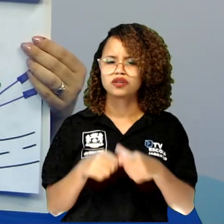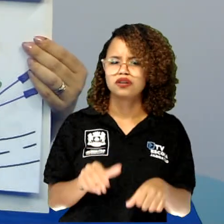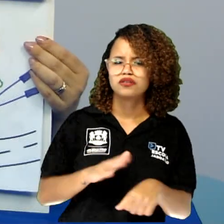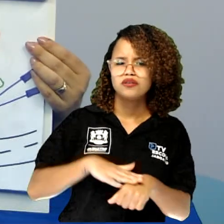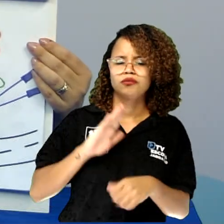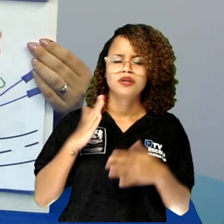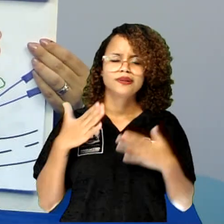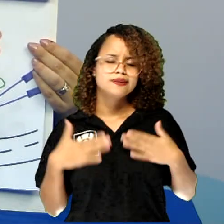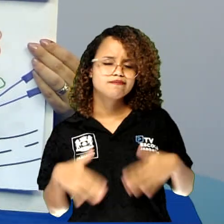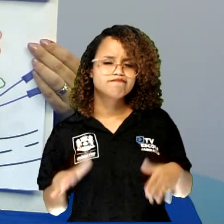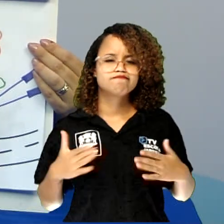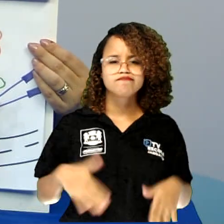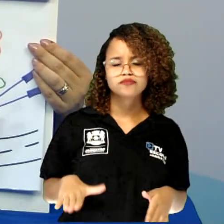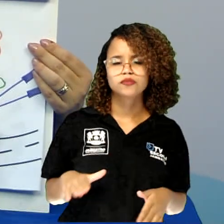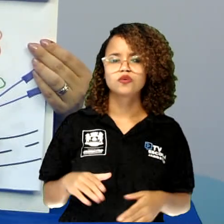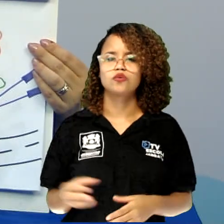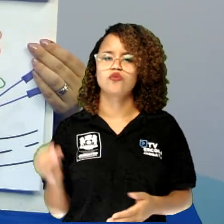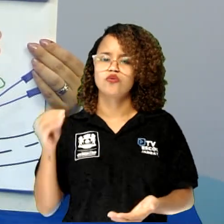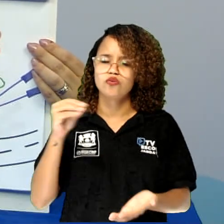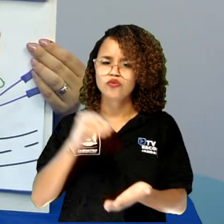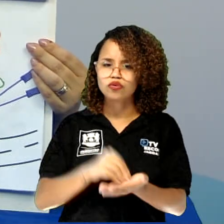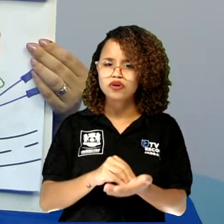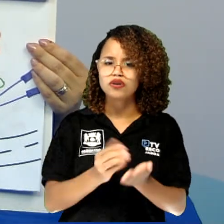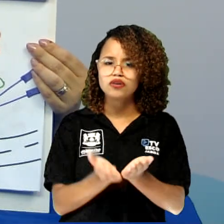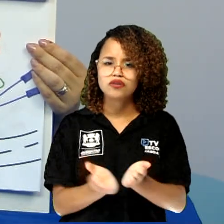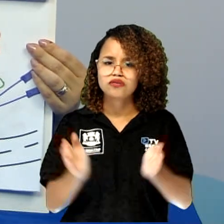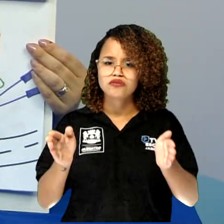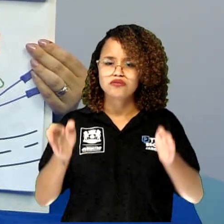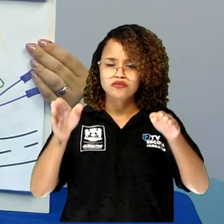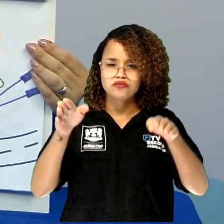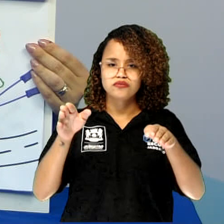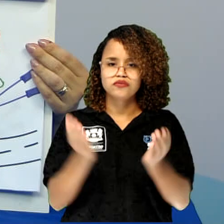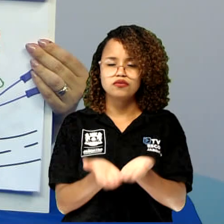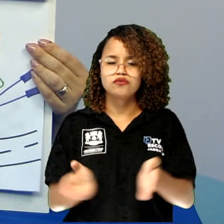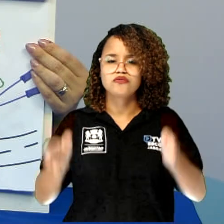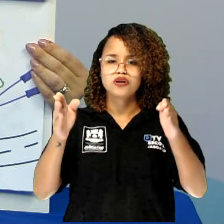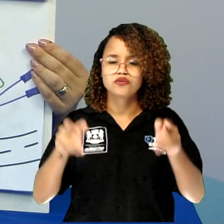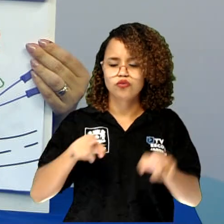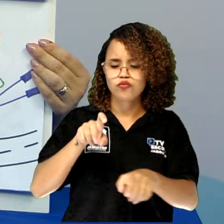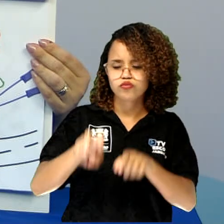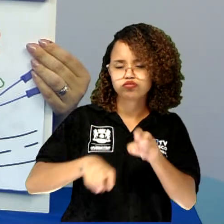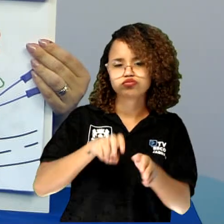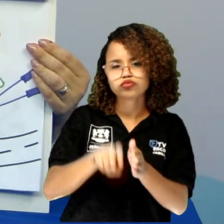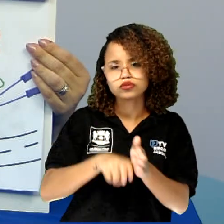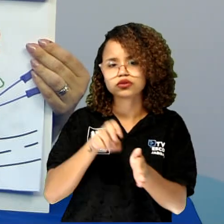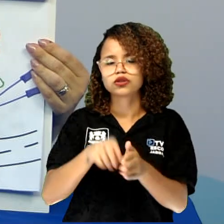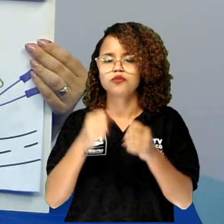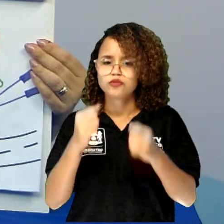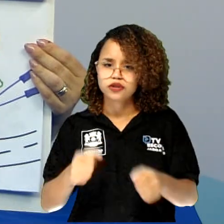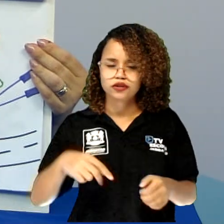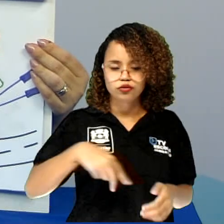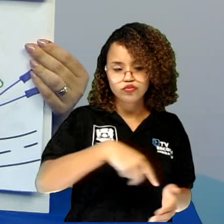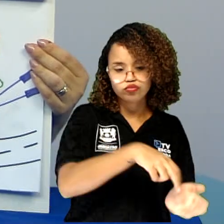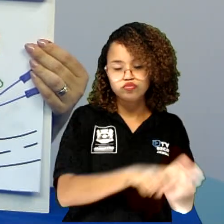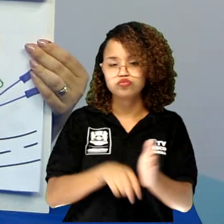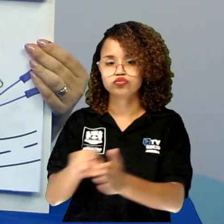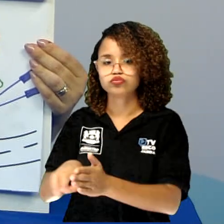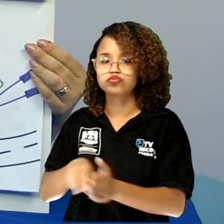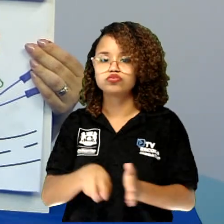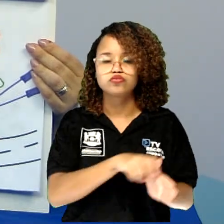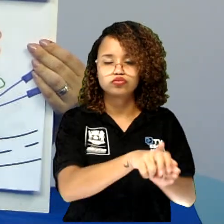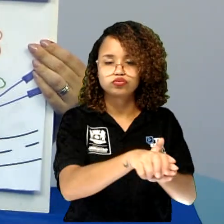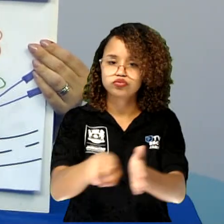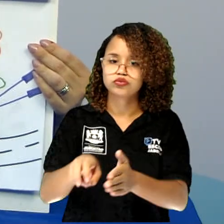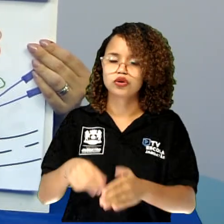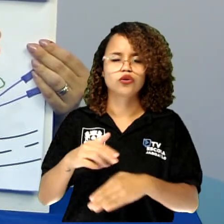mais confortável, colocaram um vasinho com rodinhas, para que ela pudesse ser deslocada para lá e para cá, sem estar sofrendo,